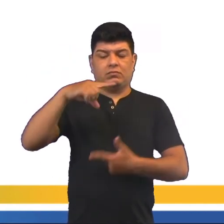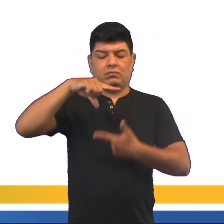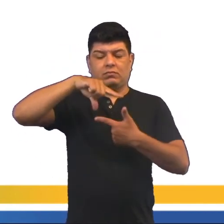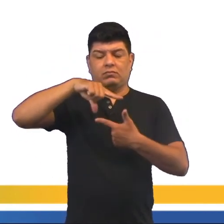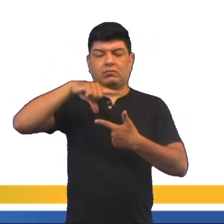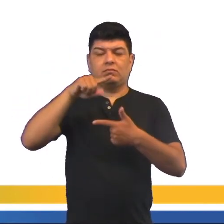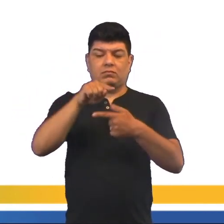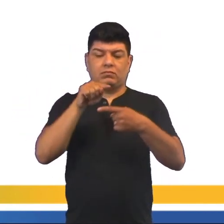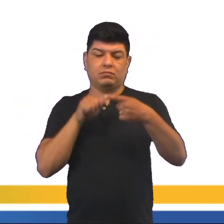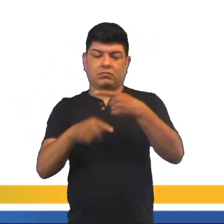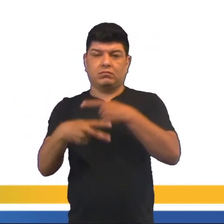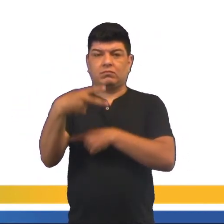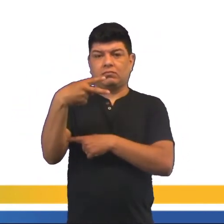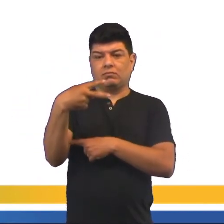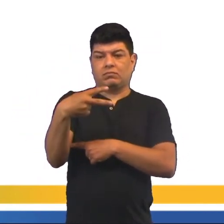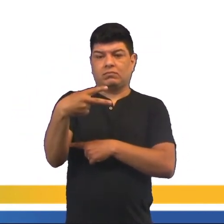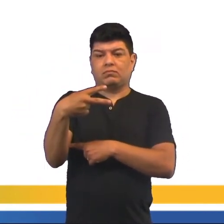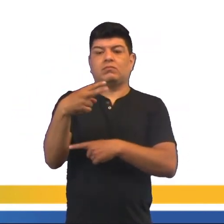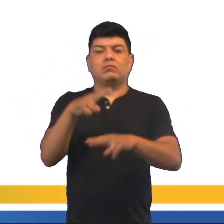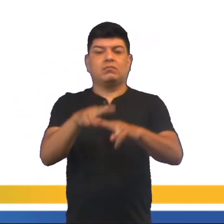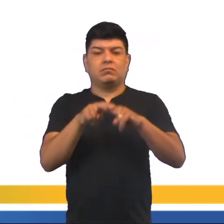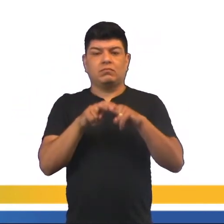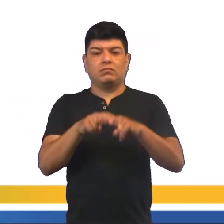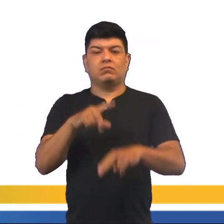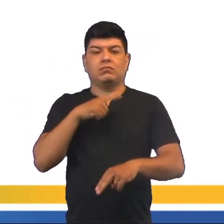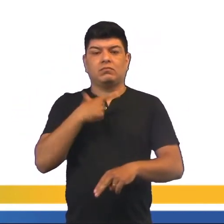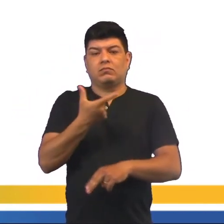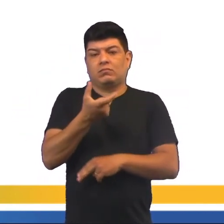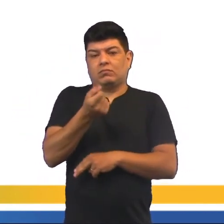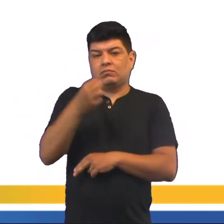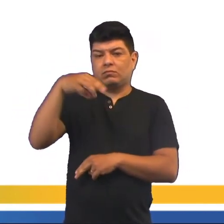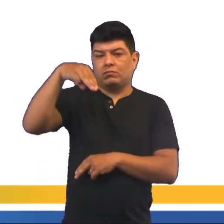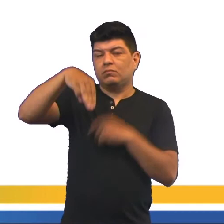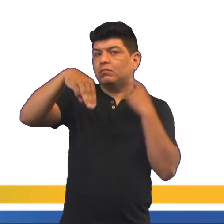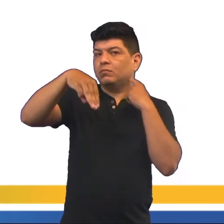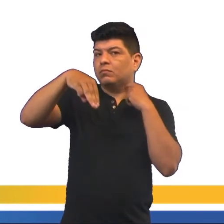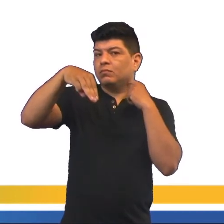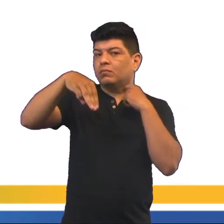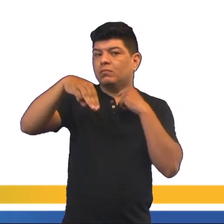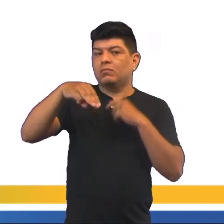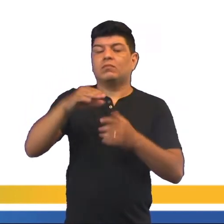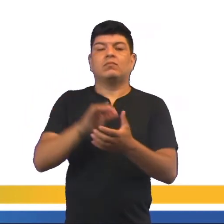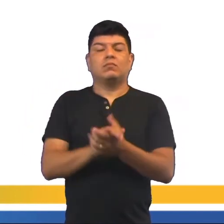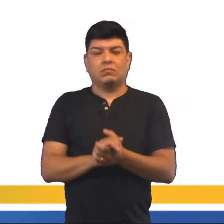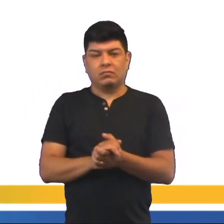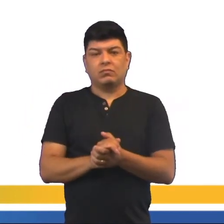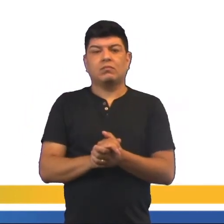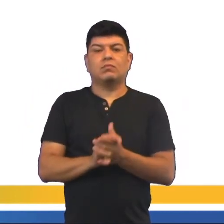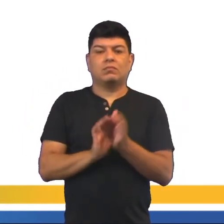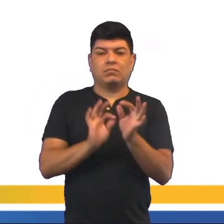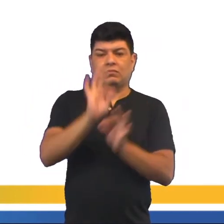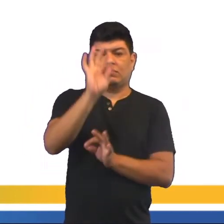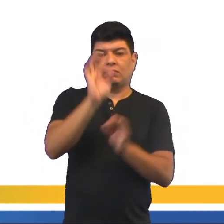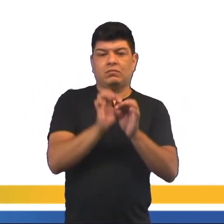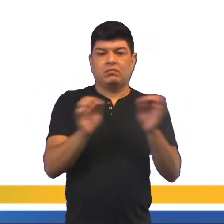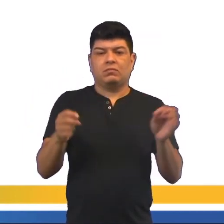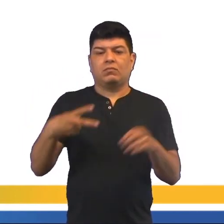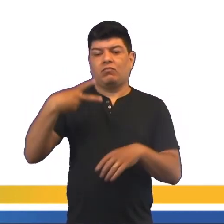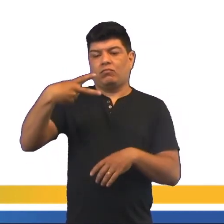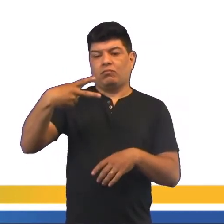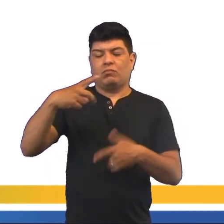quadradinhos, ela vai dividir por 2. Então, vai ter 20 metros. Logo, as dimensões vai ter